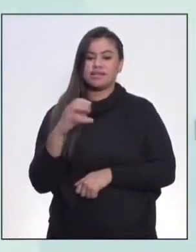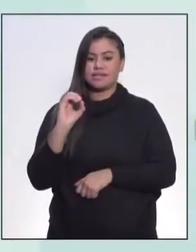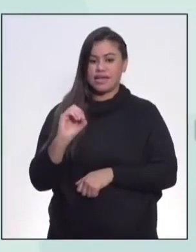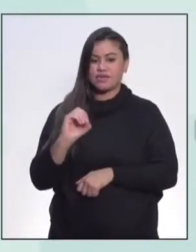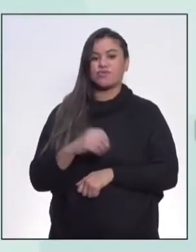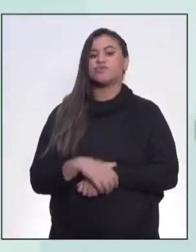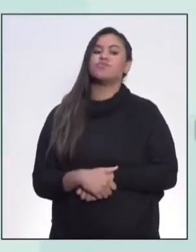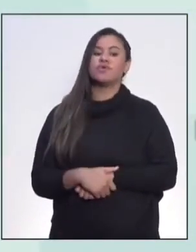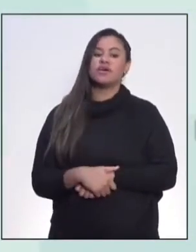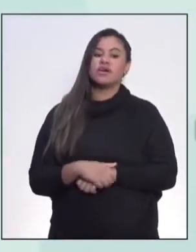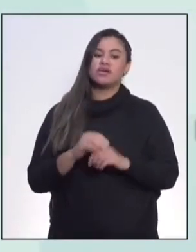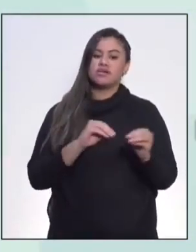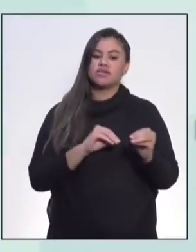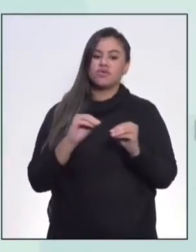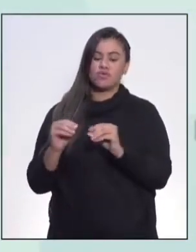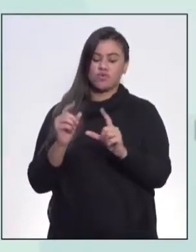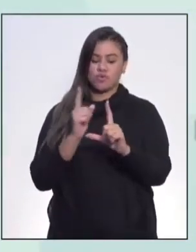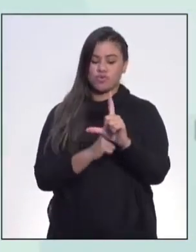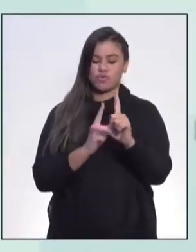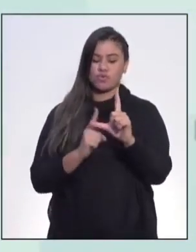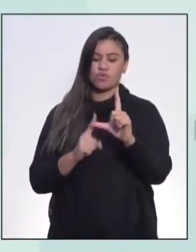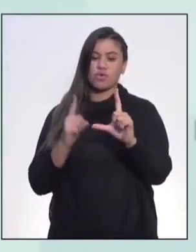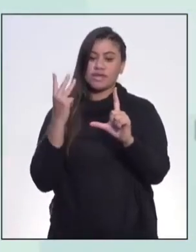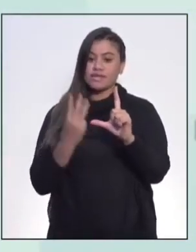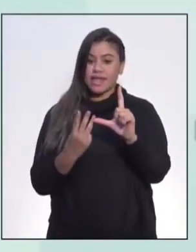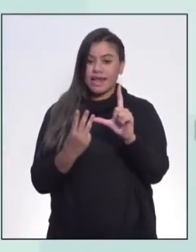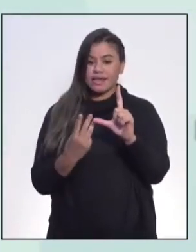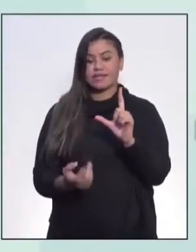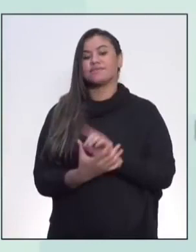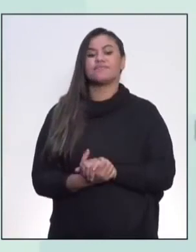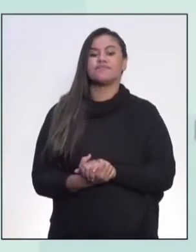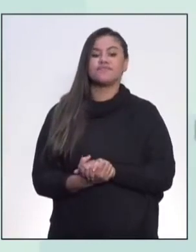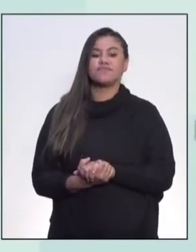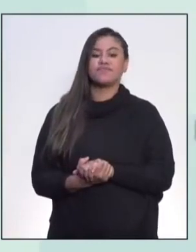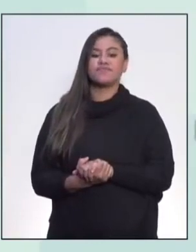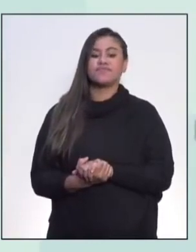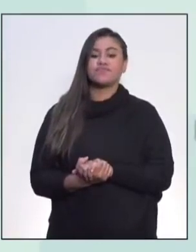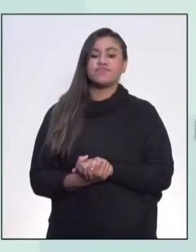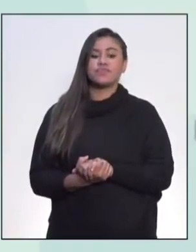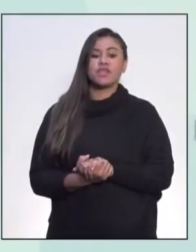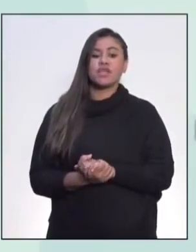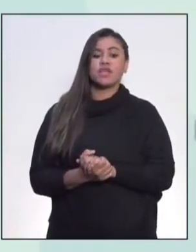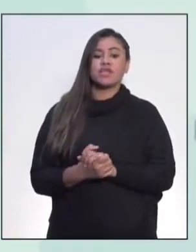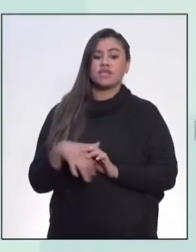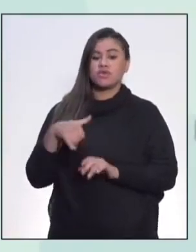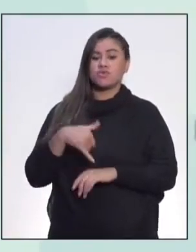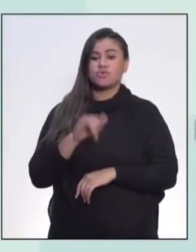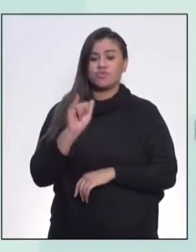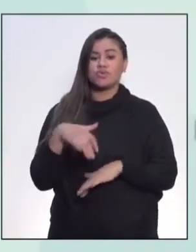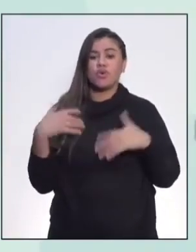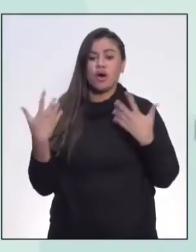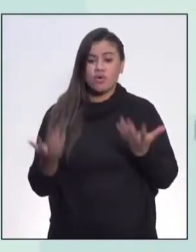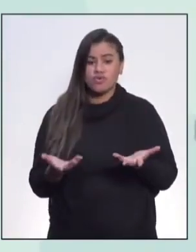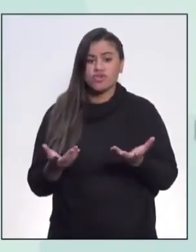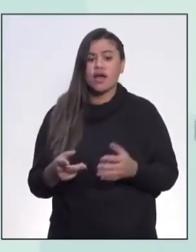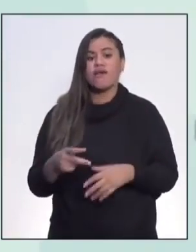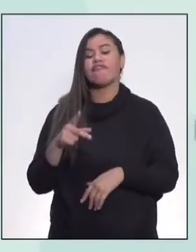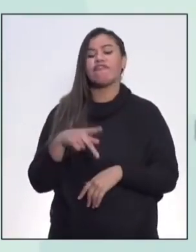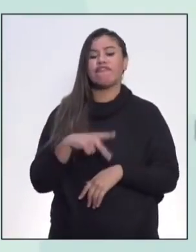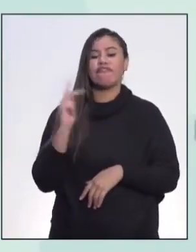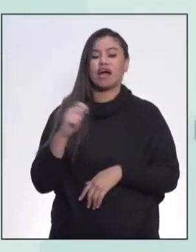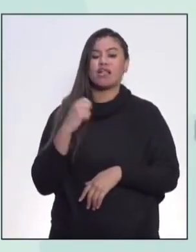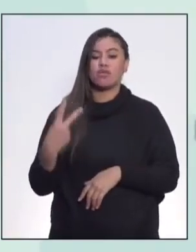ele vai deslocar 3 unidades para a direita em relação à origem. E onde vai cruzar o eixo Y? Vai ser o valor do K. Aí você fala, nossa, mas